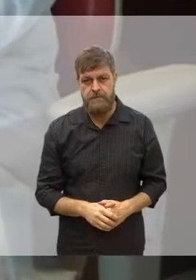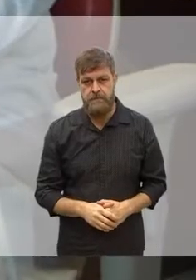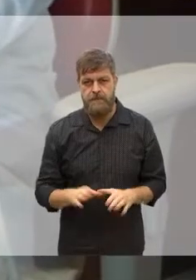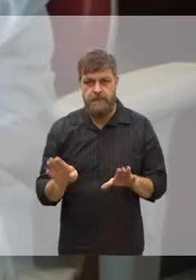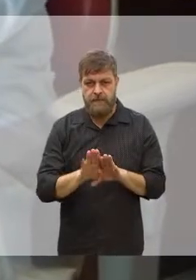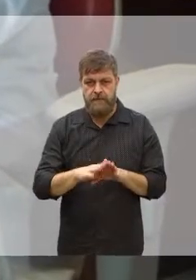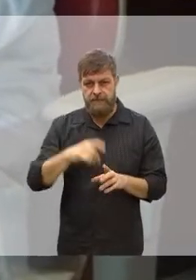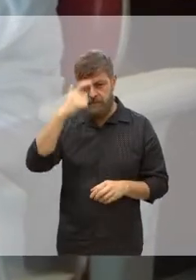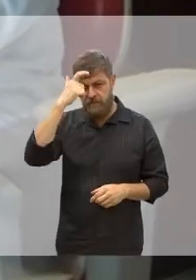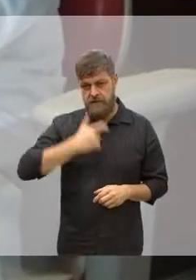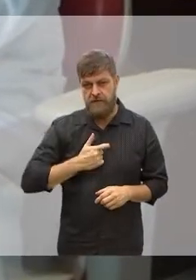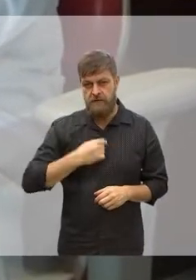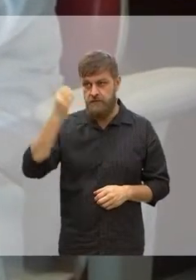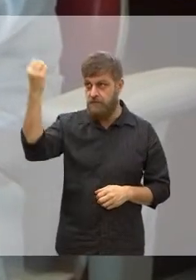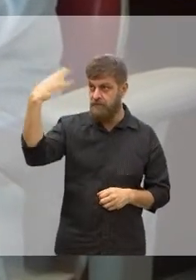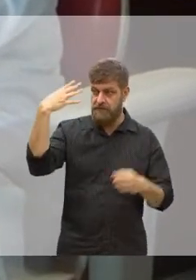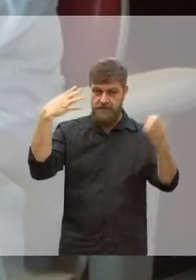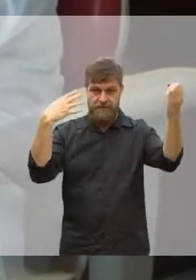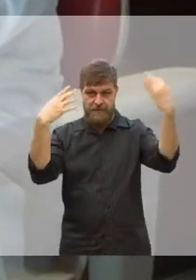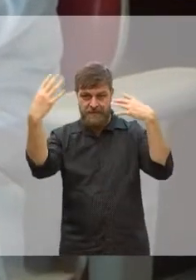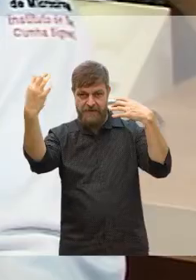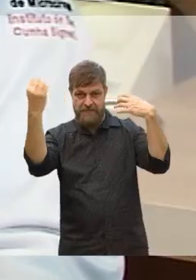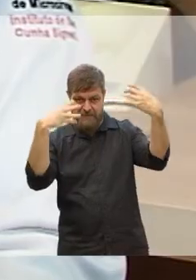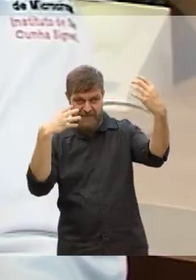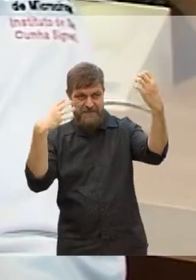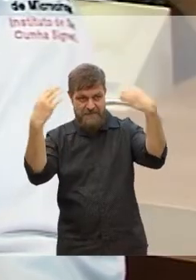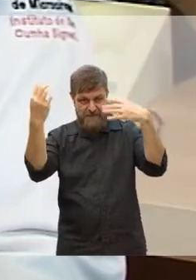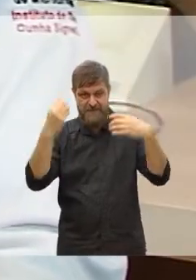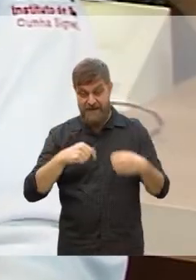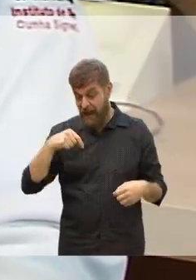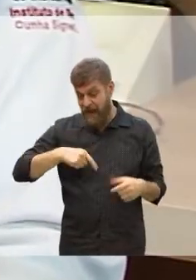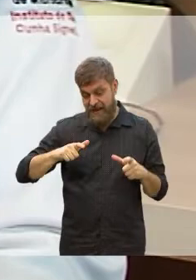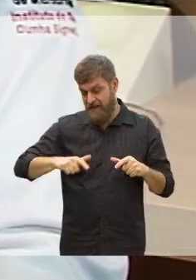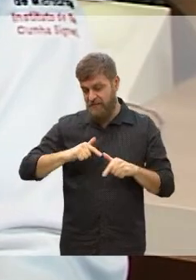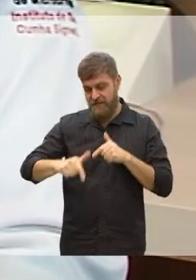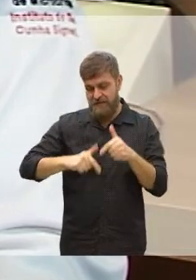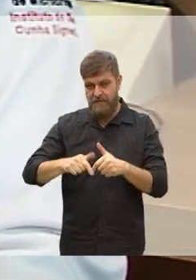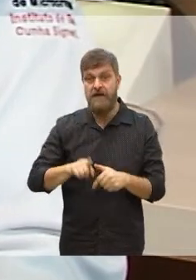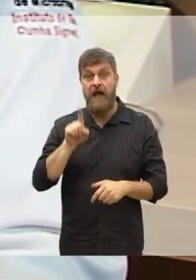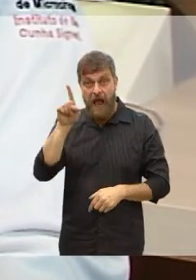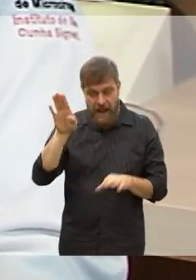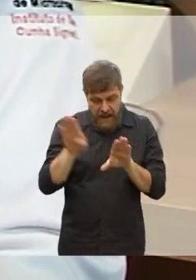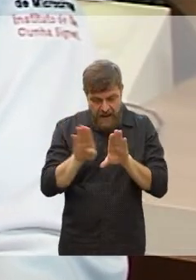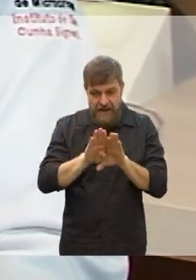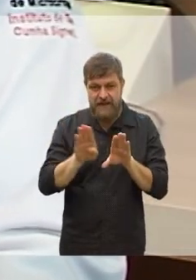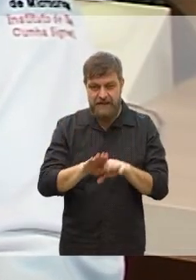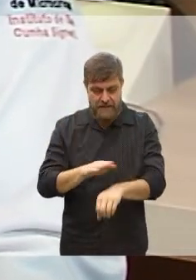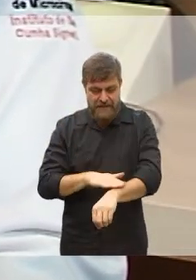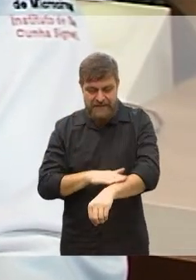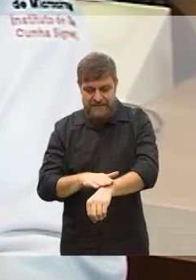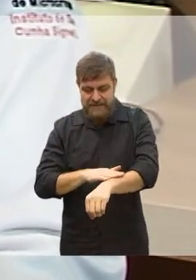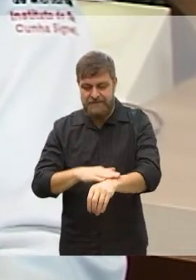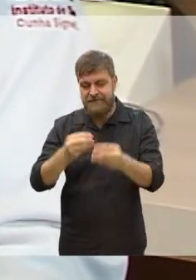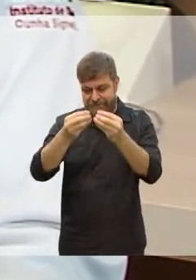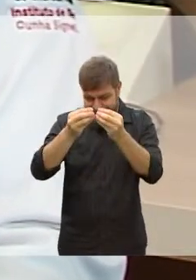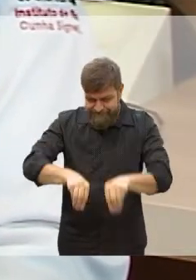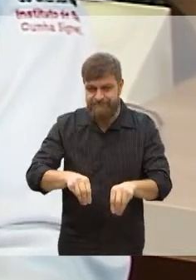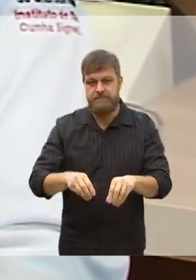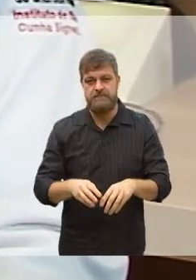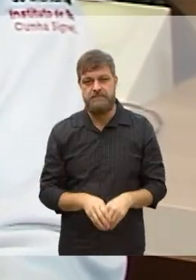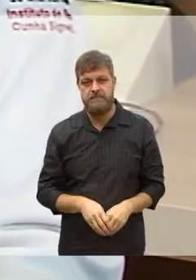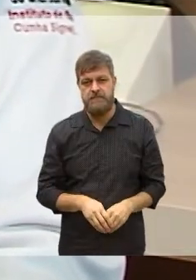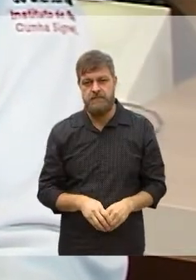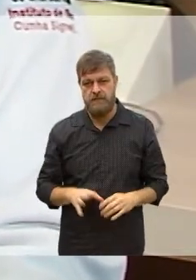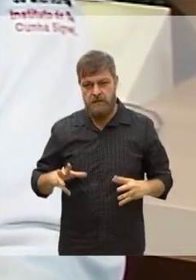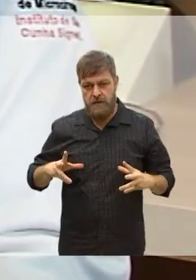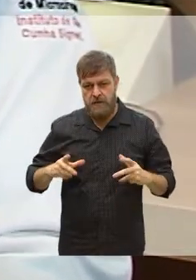que eu aqui estou submetida a esse monte de energia luminosa, essa luz também é prejudicial à nossa pele. Então